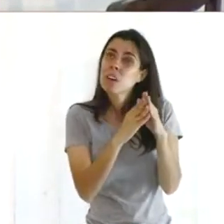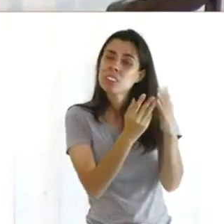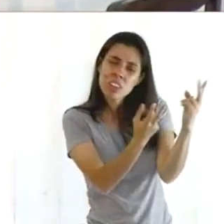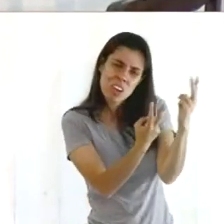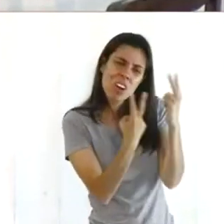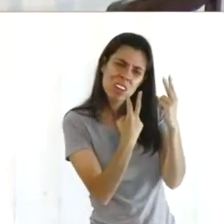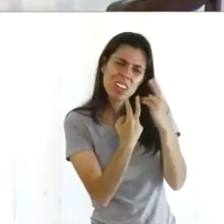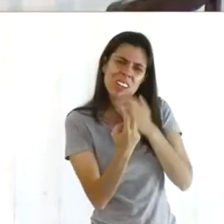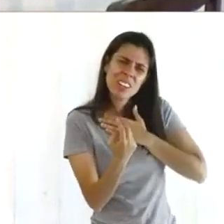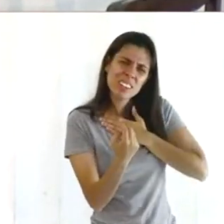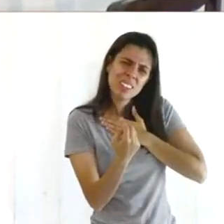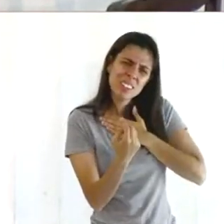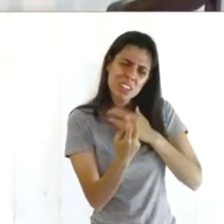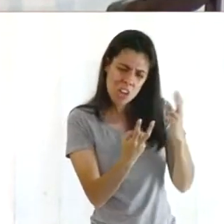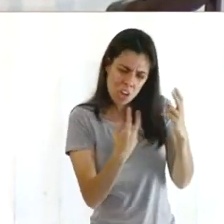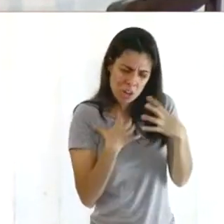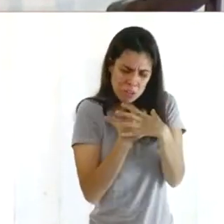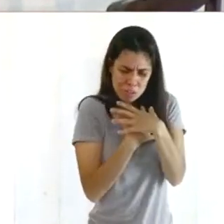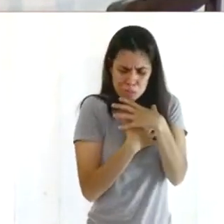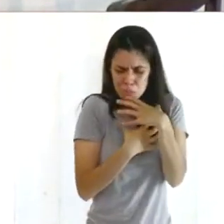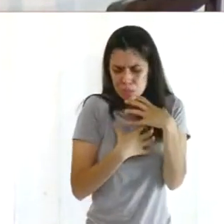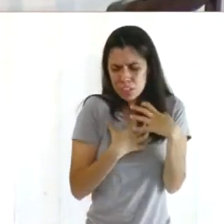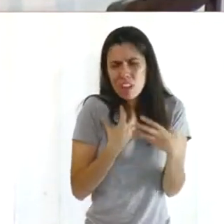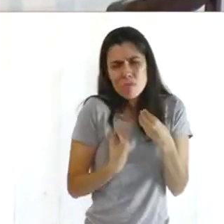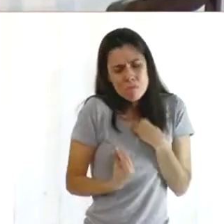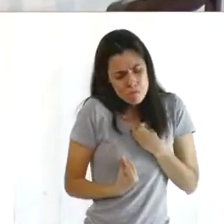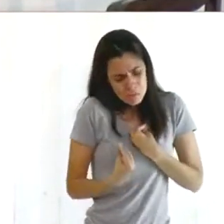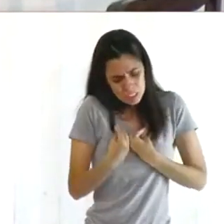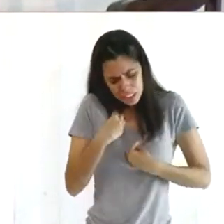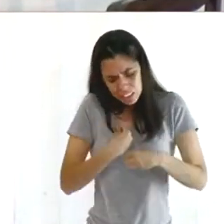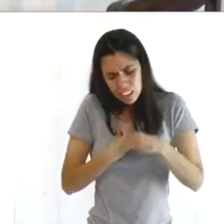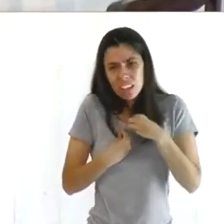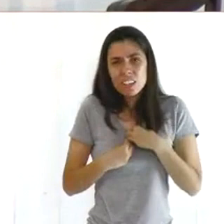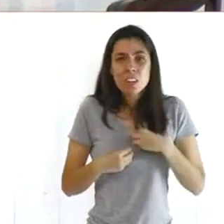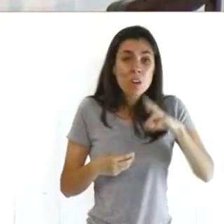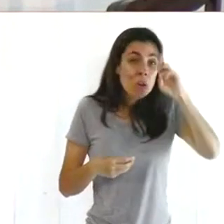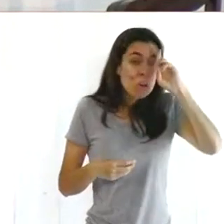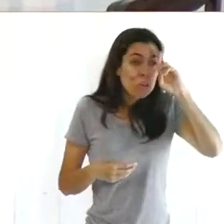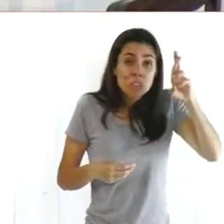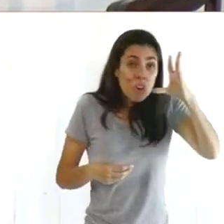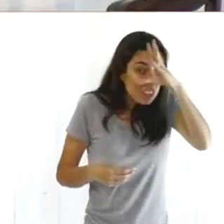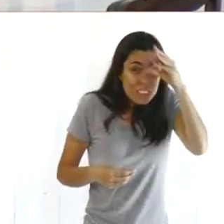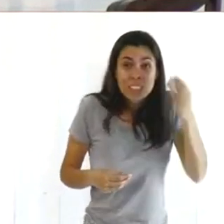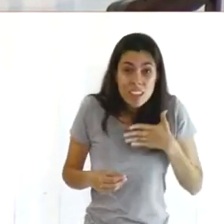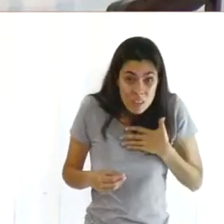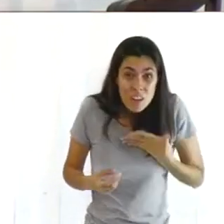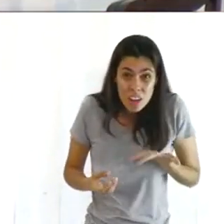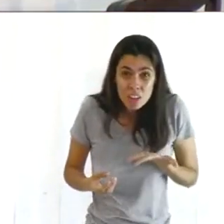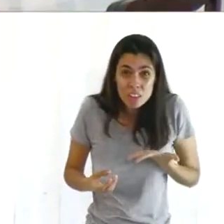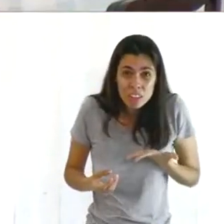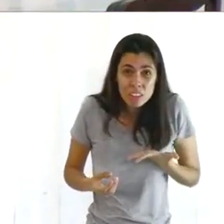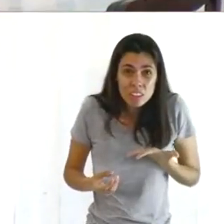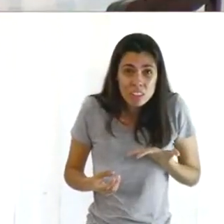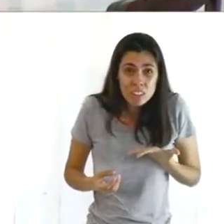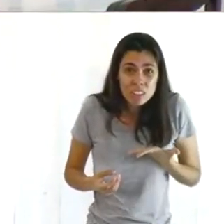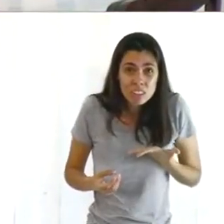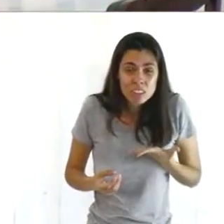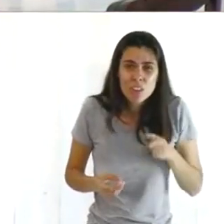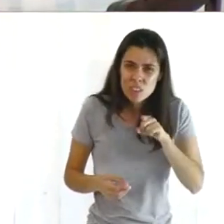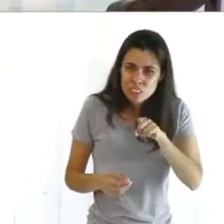coração, olha para a minha angústia, o Senhor se esqueceu de mim, o Senhor não ouve mais a minha oração. Você já se sentiu